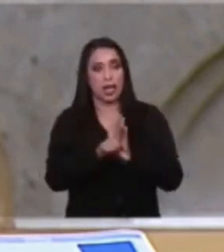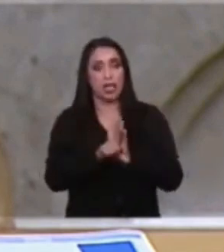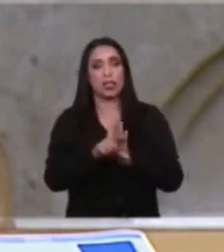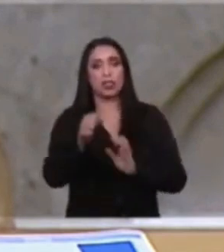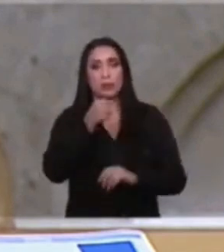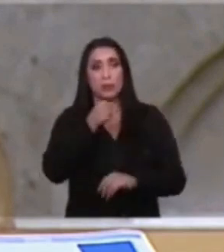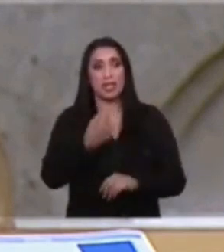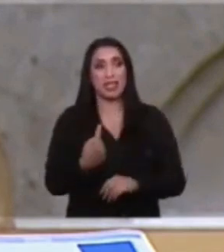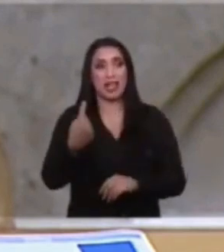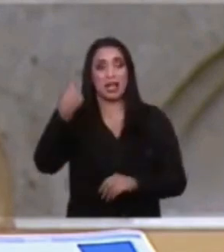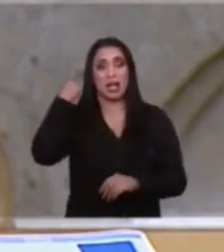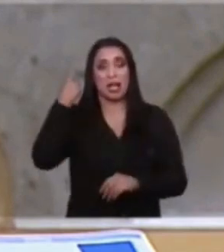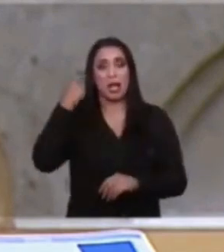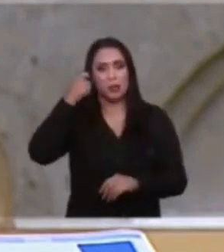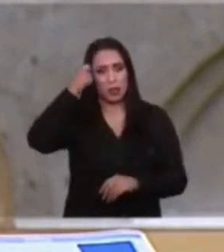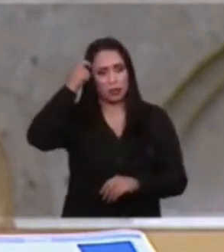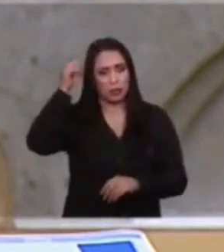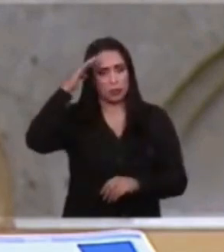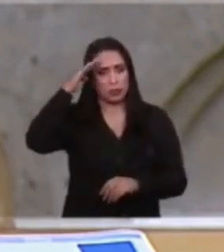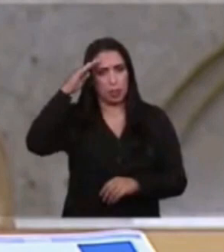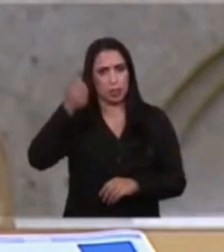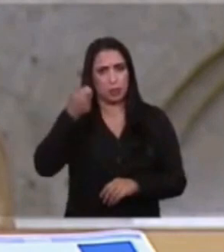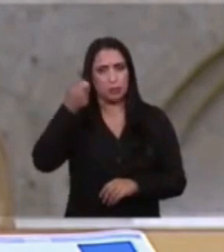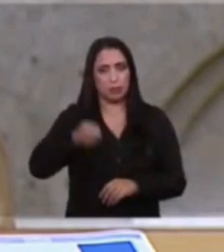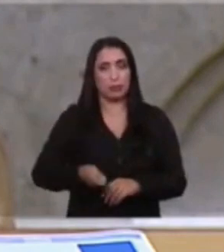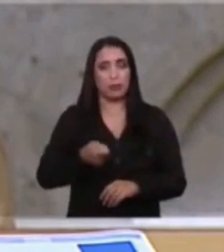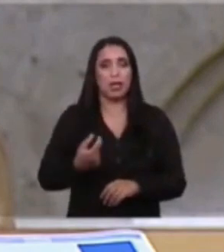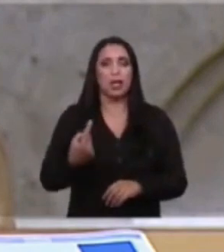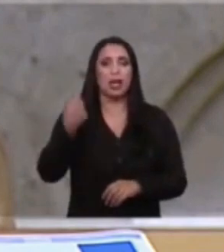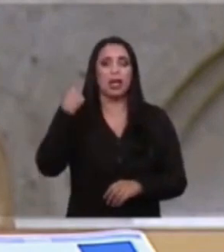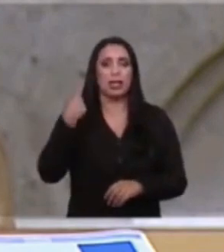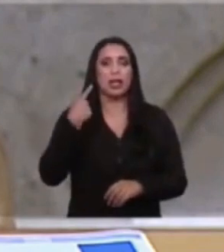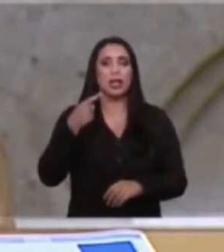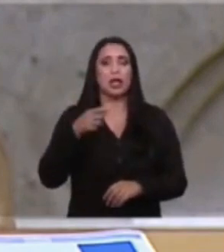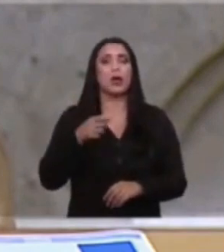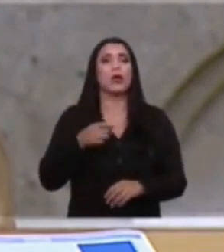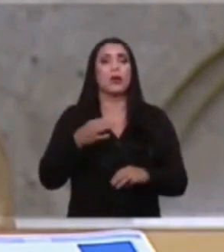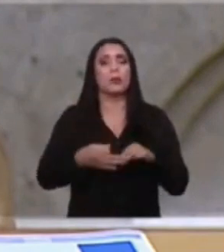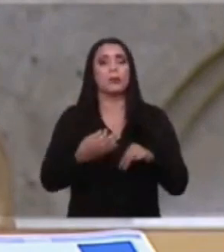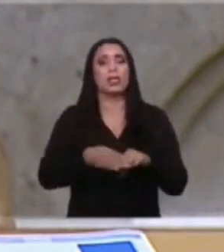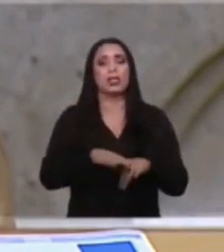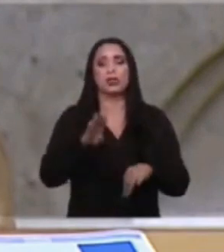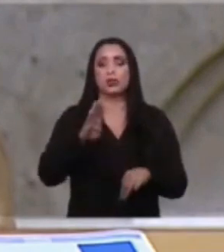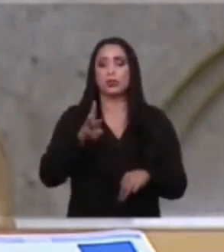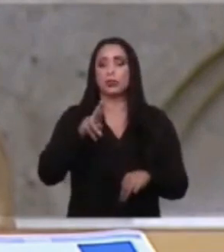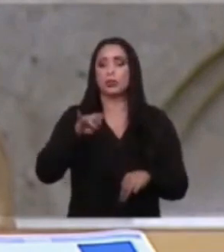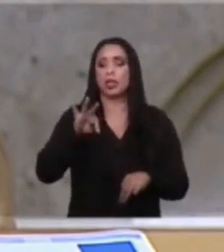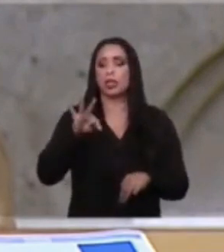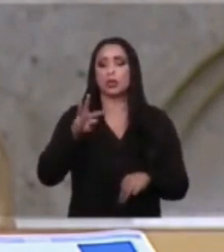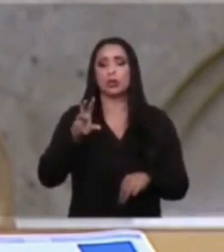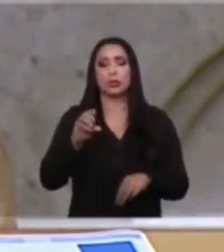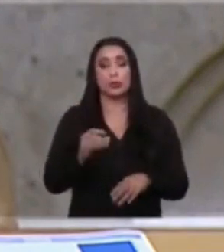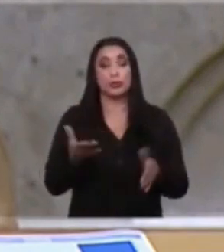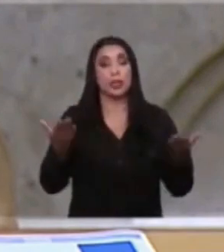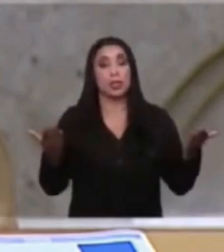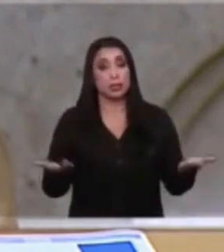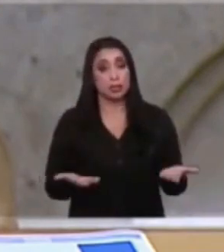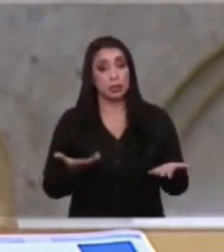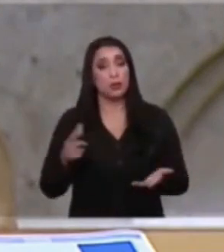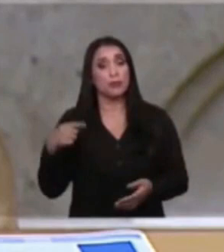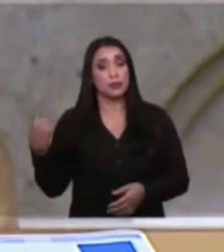regime militar, um voto magistral do ministro Carlos Aires Brito, e, portanto,